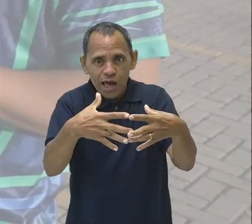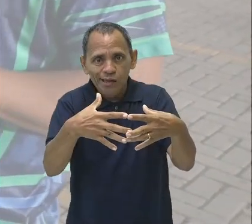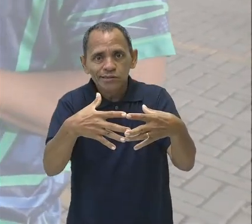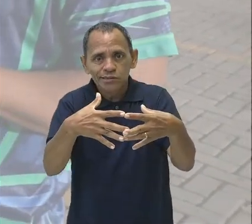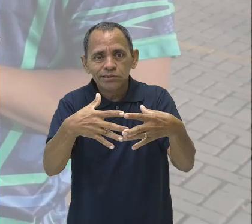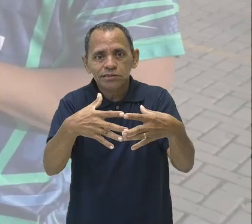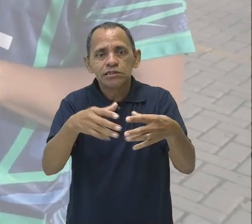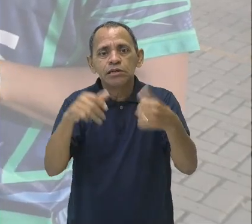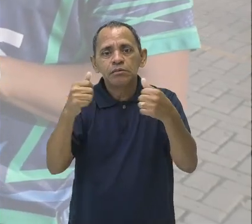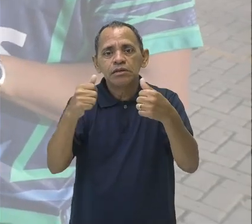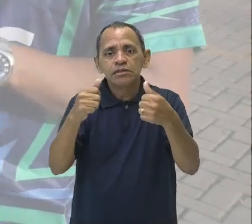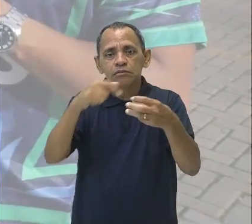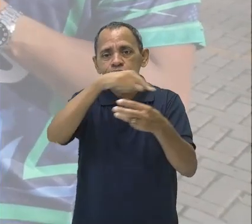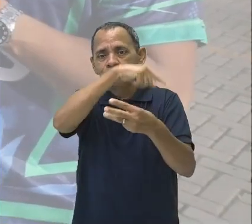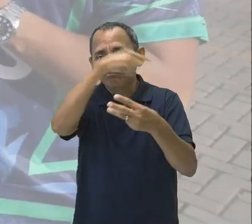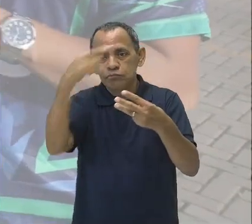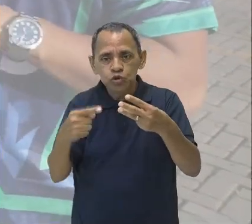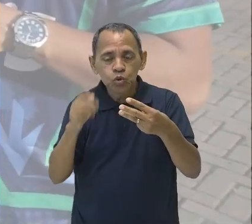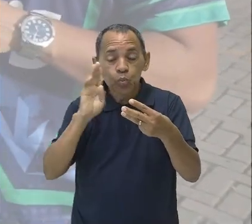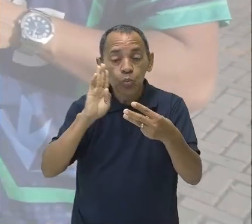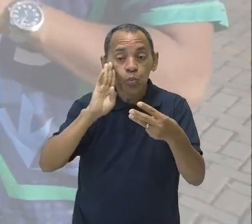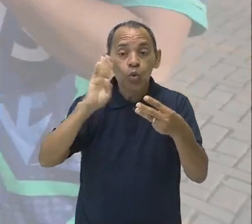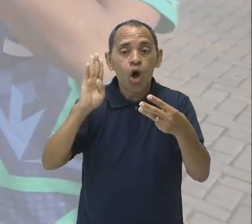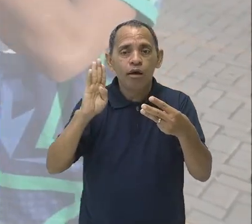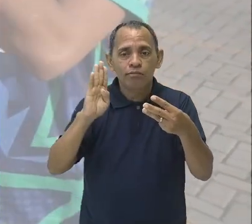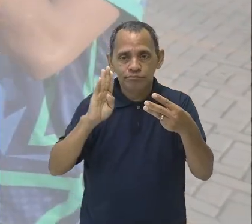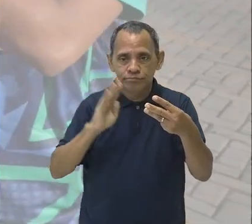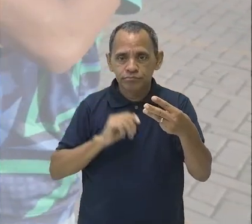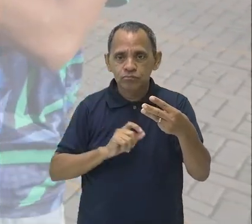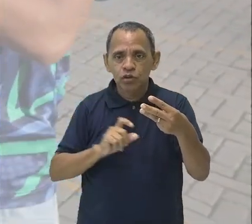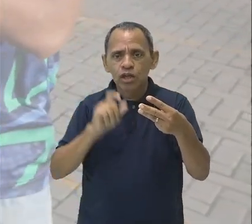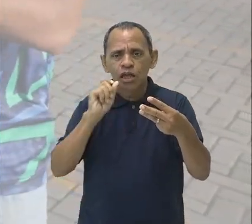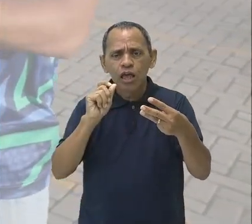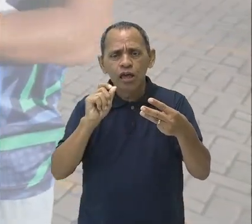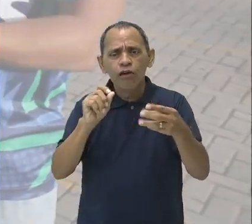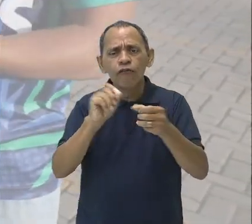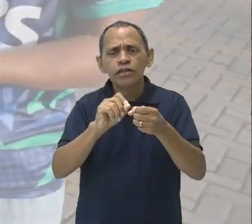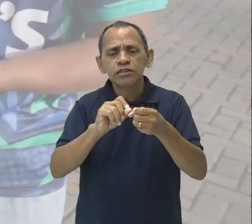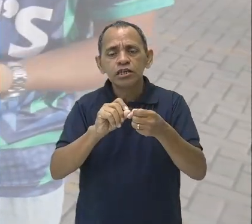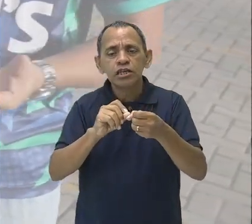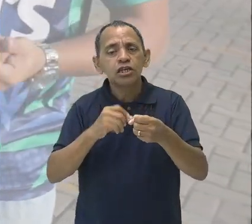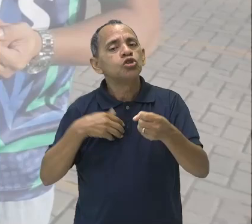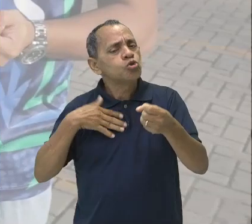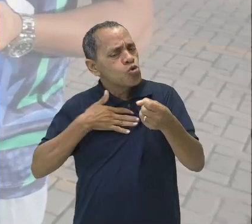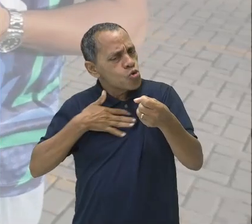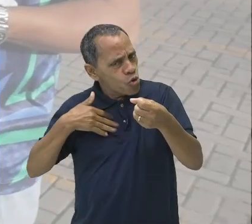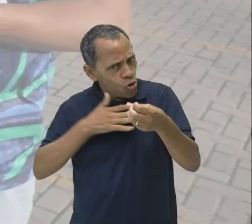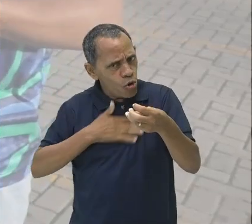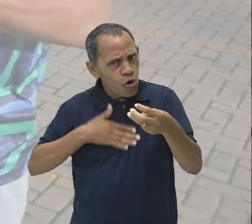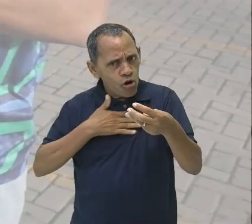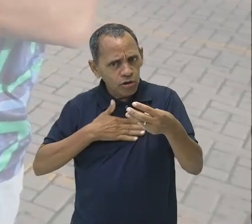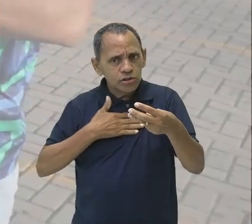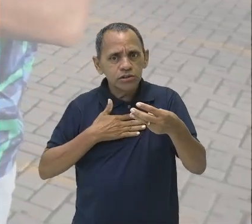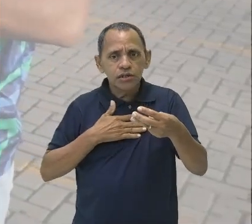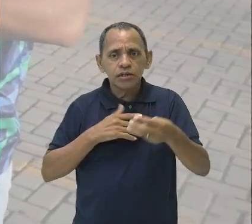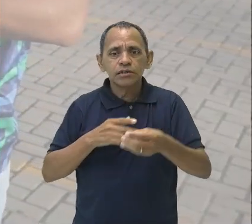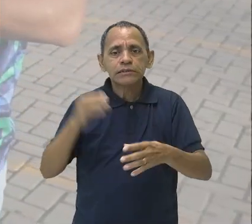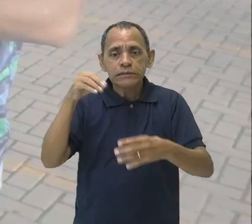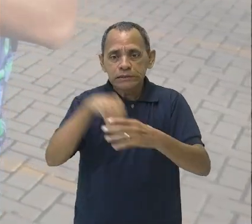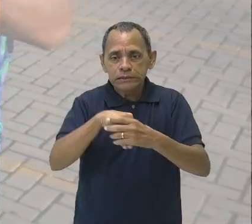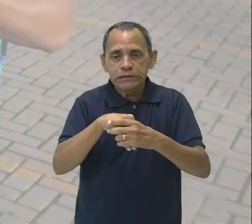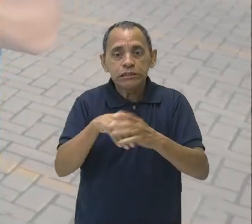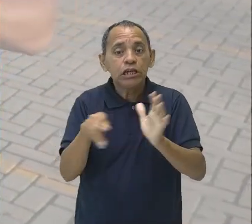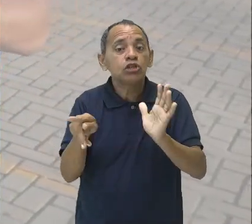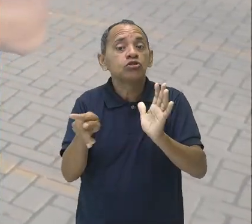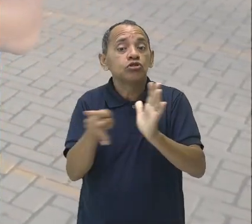2 pontos são fundamentais, na minha opinião. O que tu vai colocar o que tu gosta de fazer ali dentro das tuas propostas,